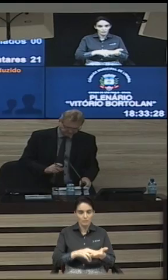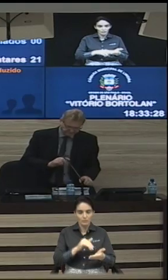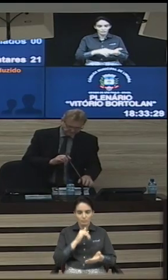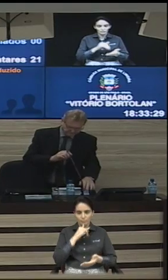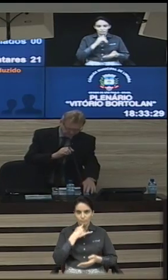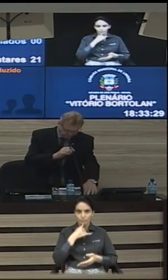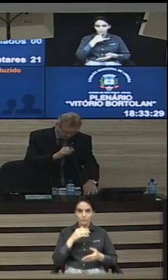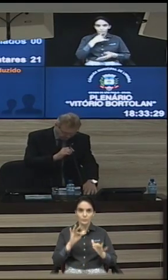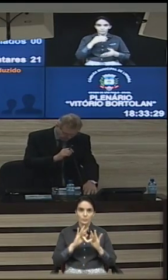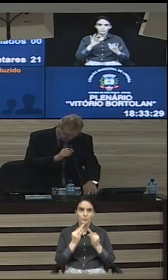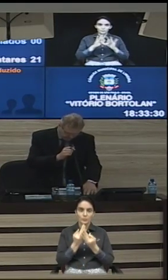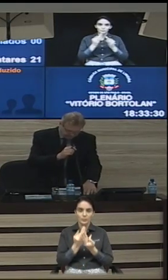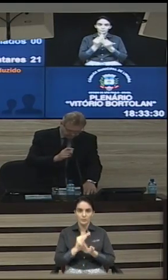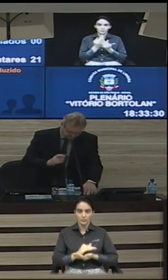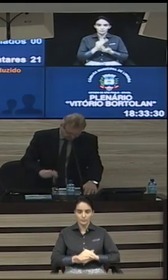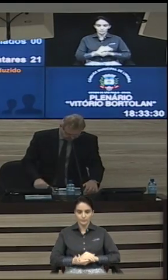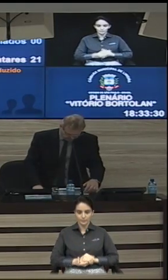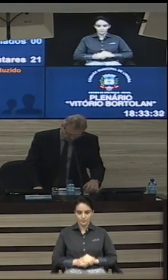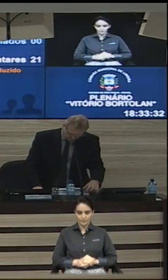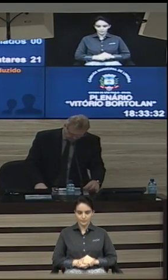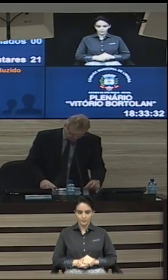condolências.